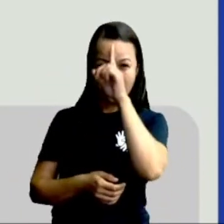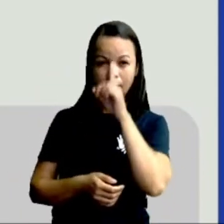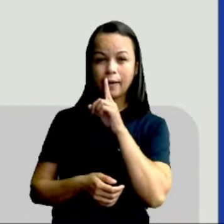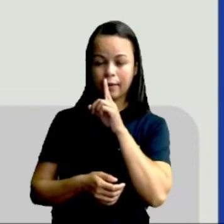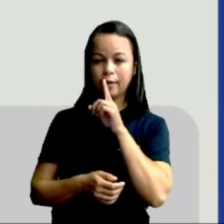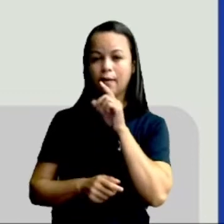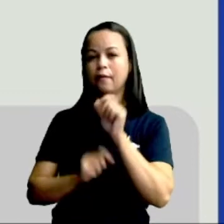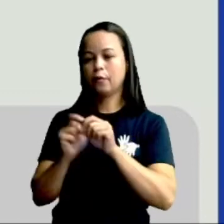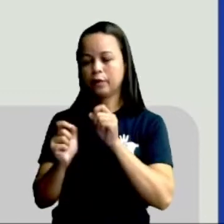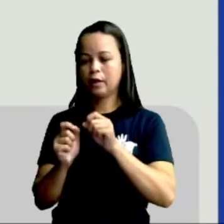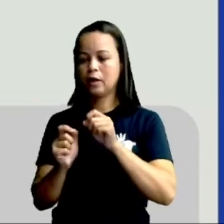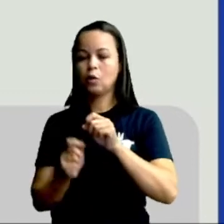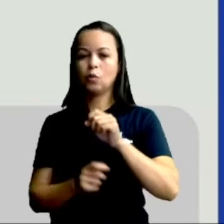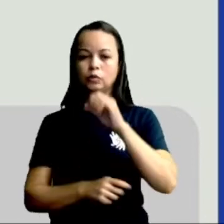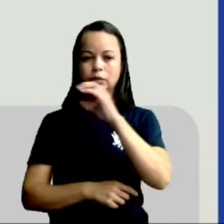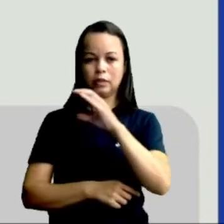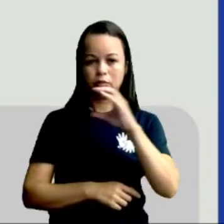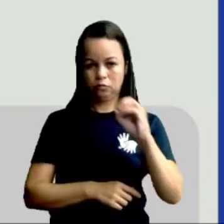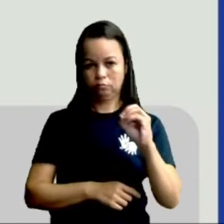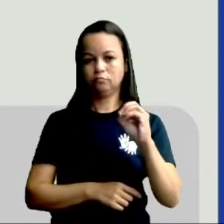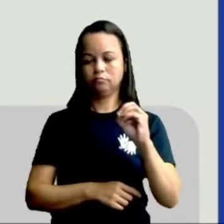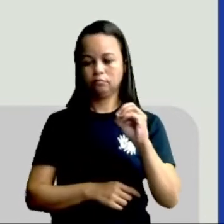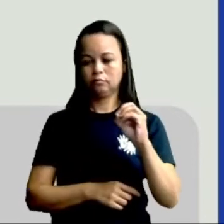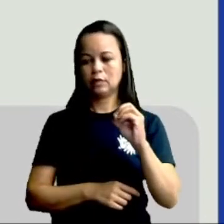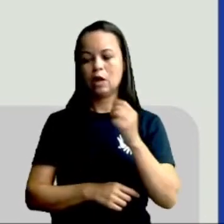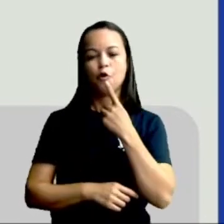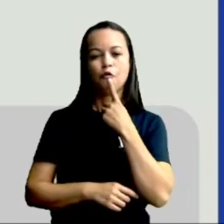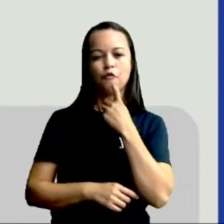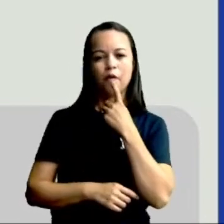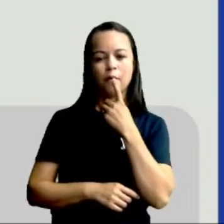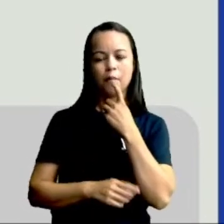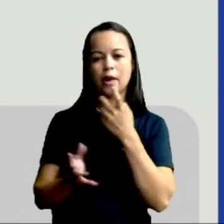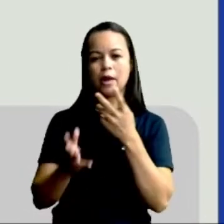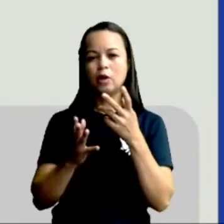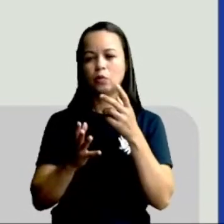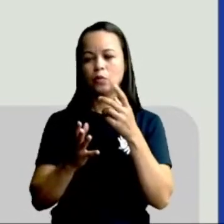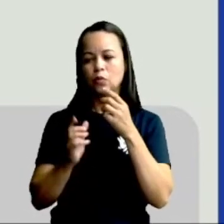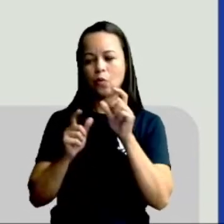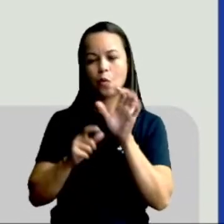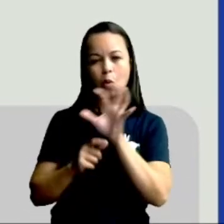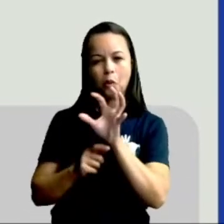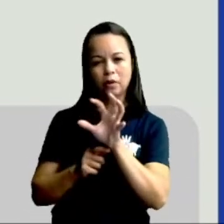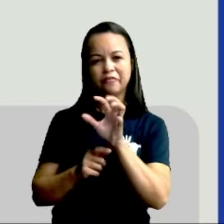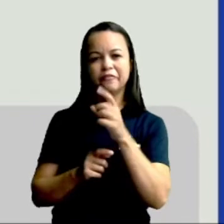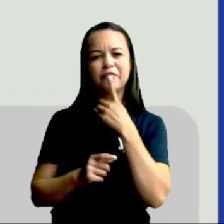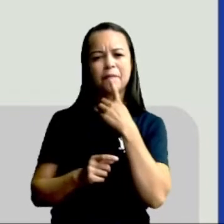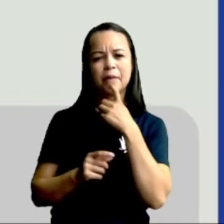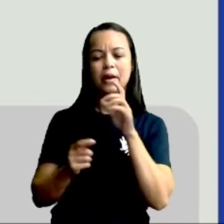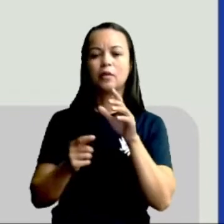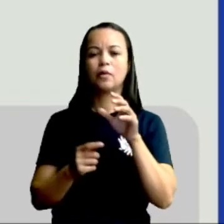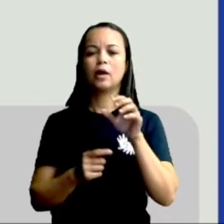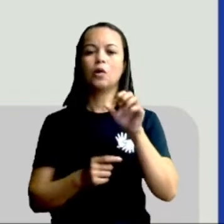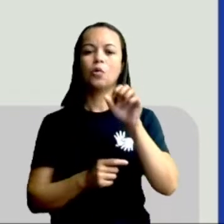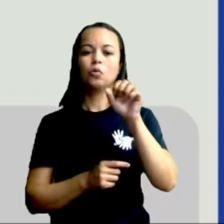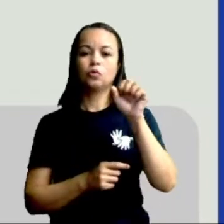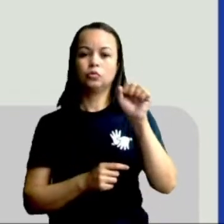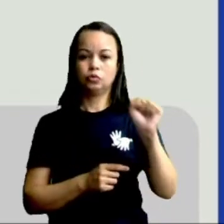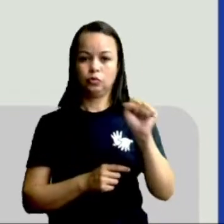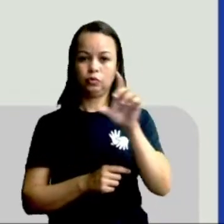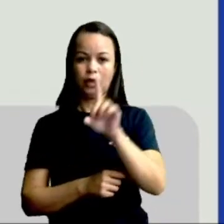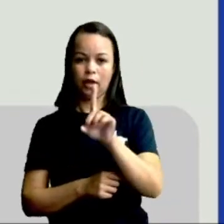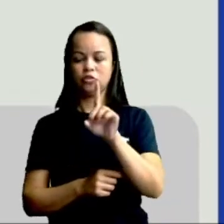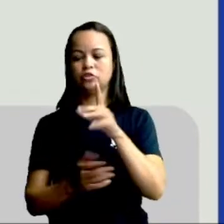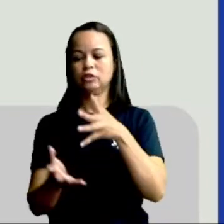meio, é o Centro-Oeste. O vermelho, essa regiãozinha vermelha aqui, ó, é o Sudeste, é onde fica